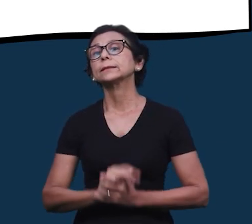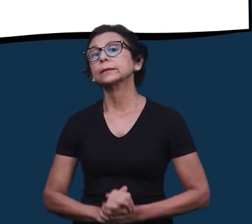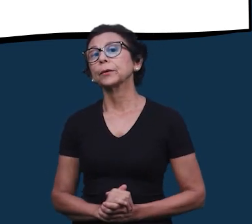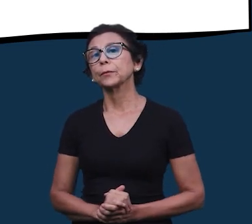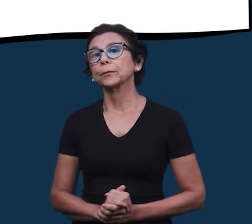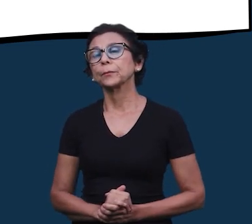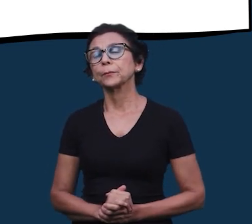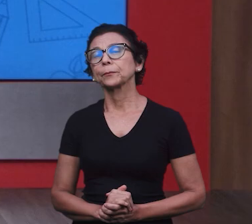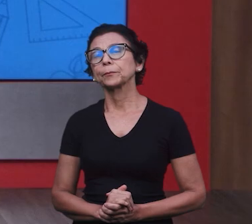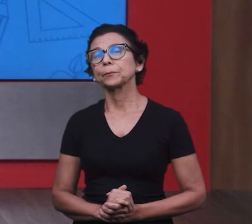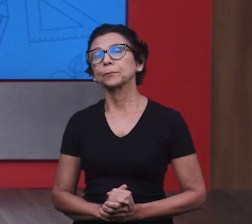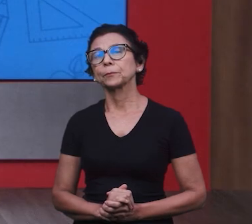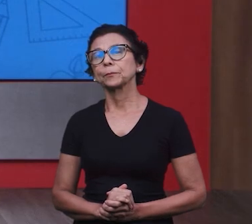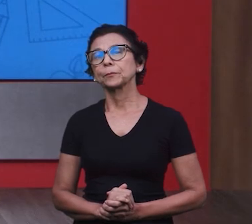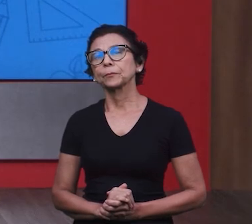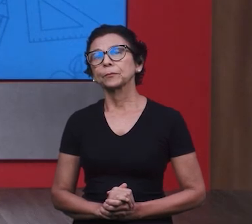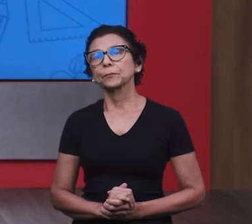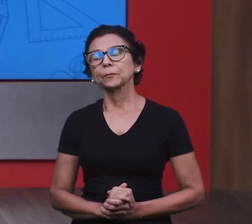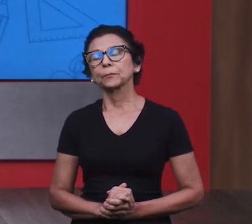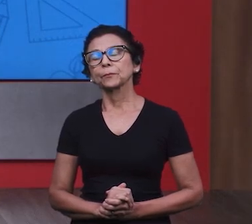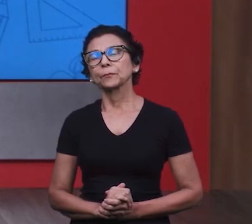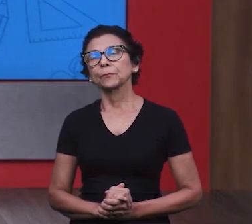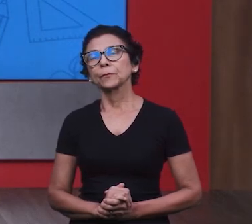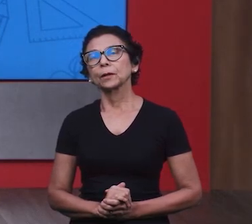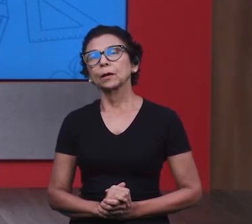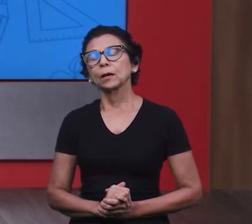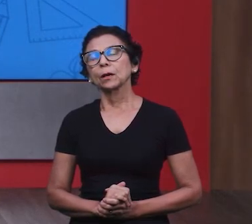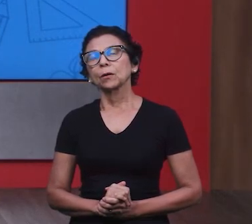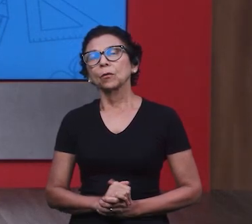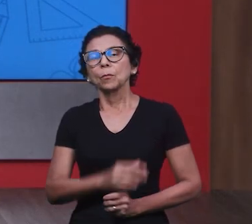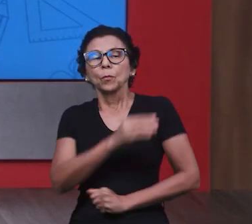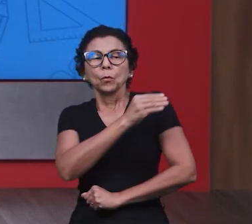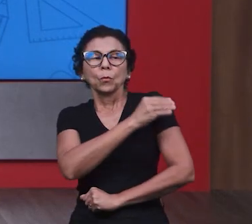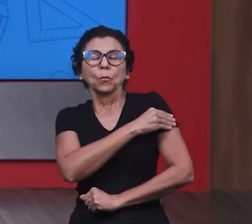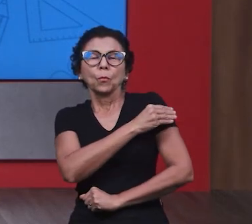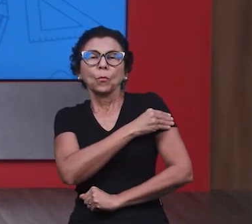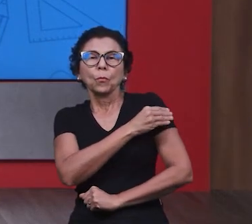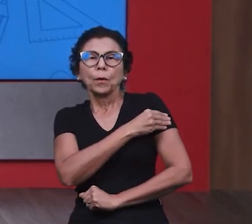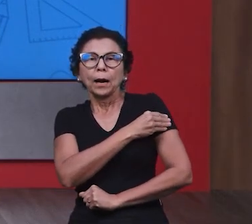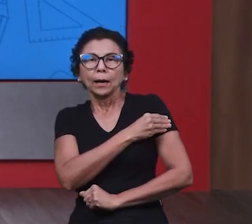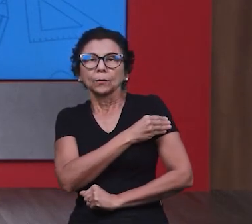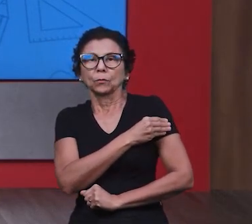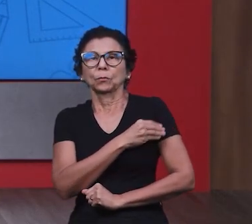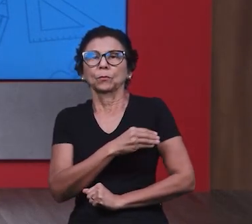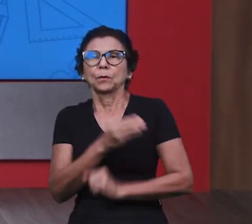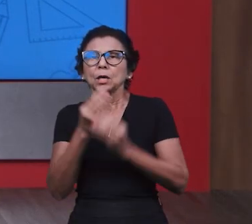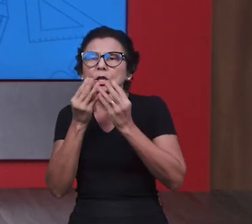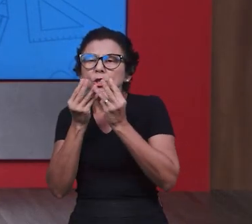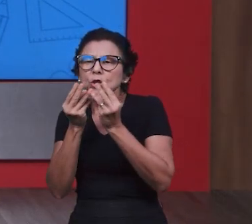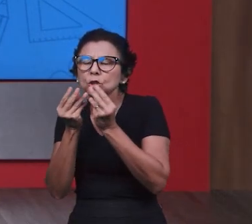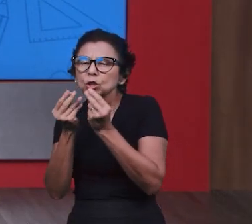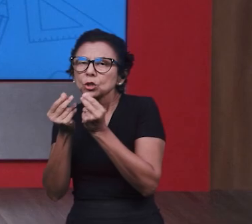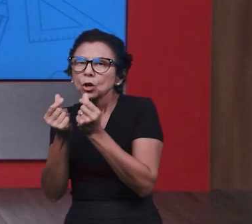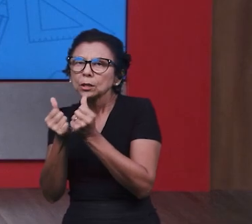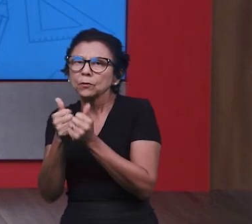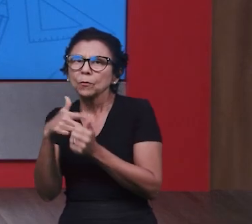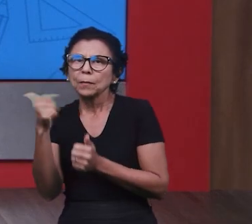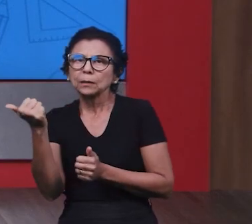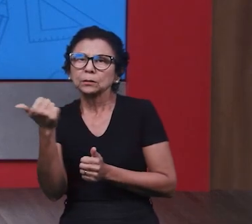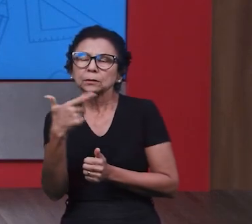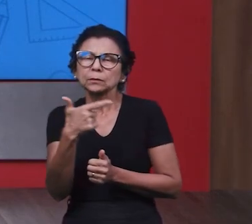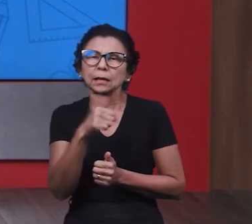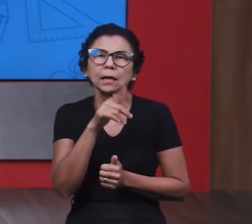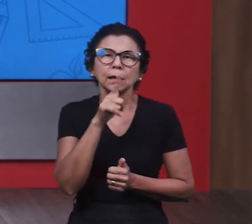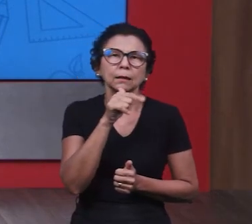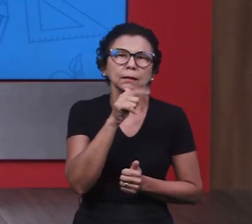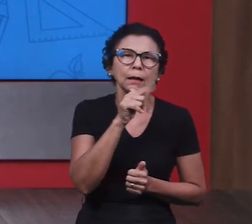que, como o álcool é mais solúvel na água do que na gasolina, por ter a